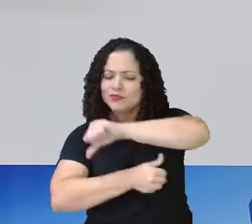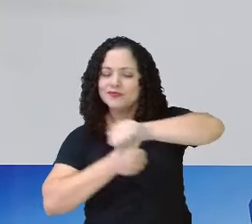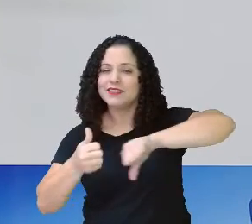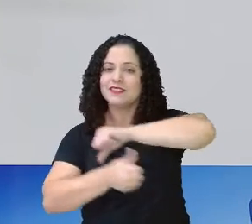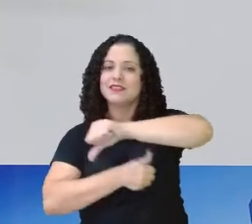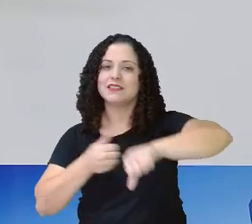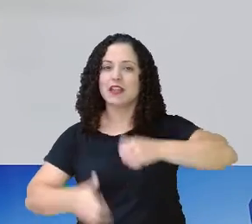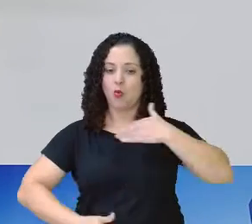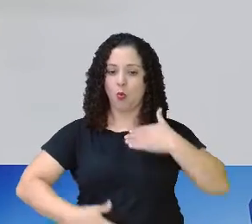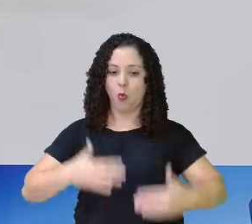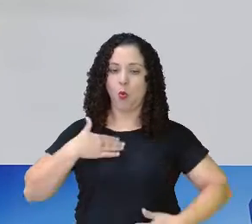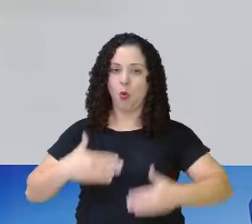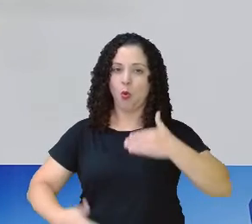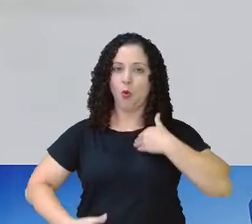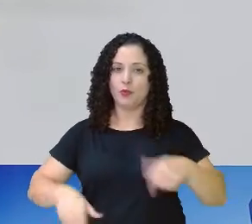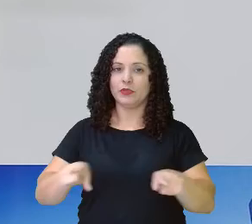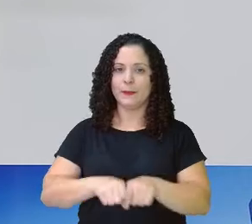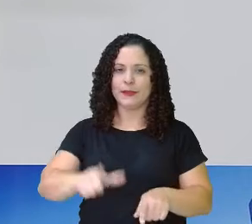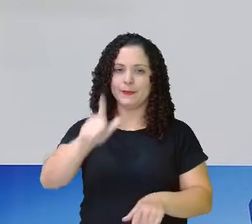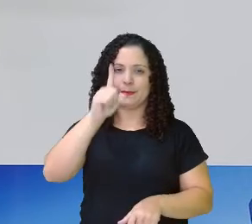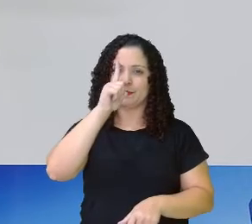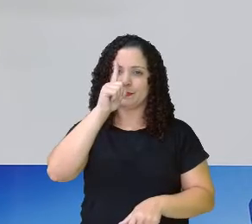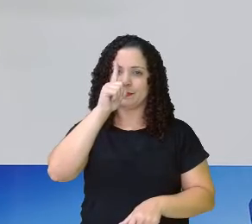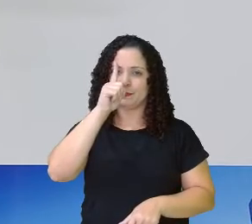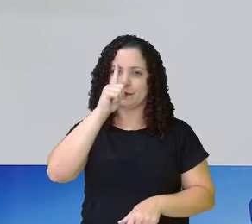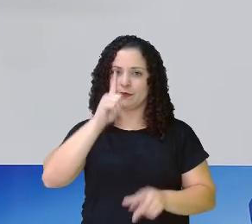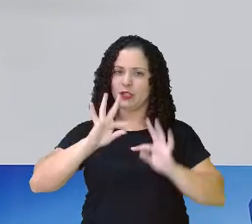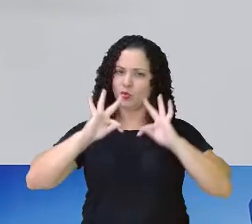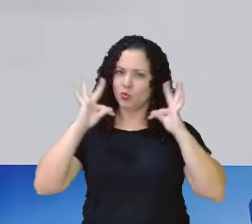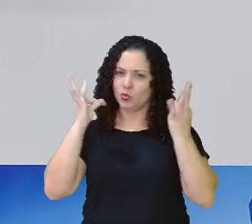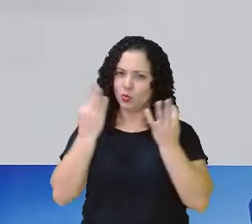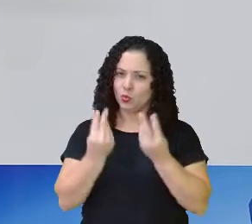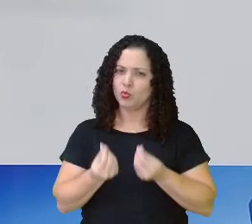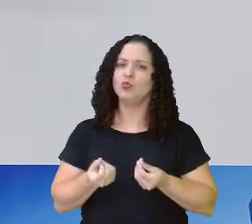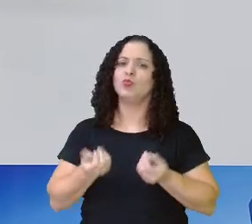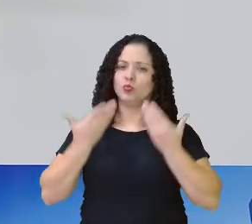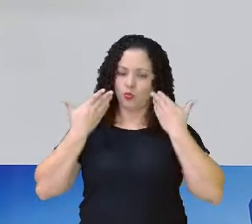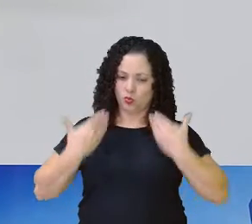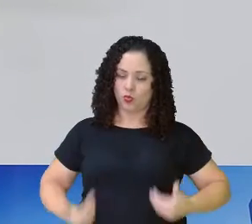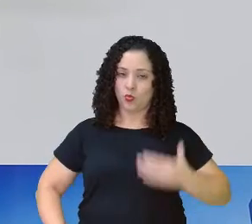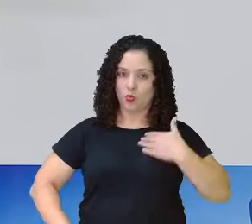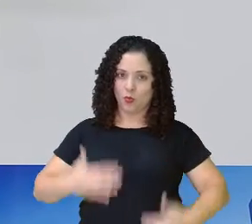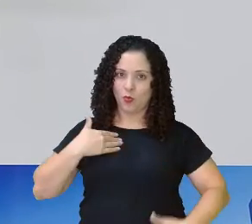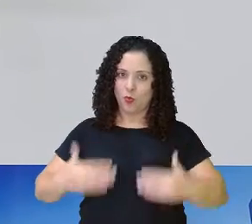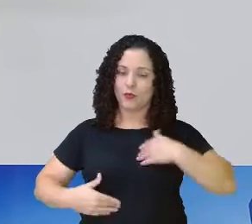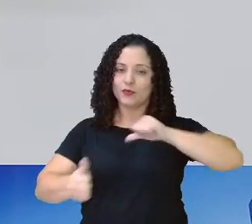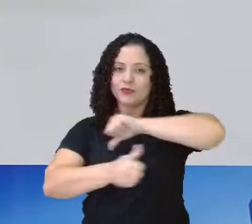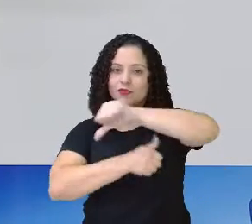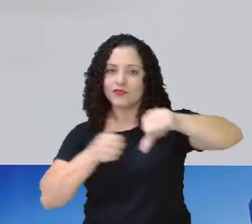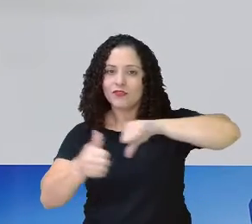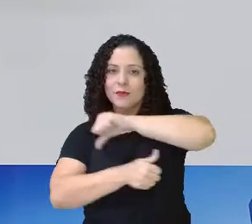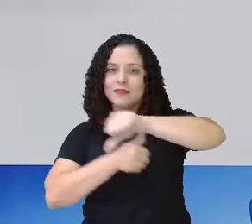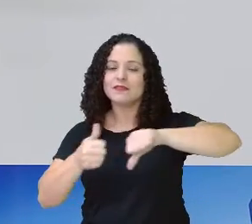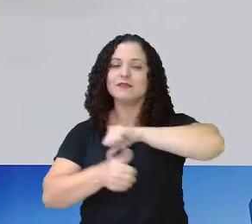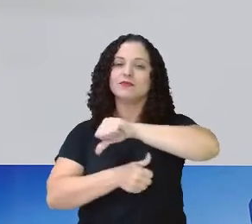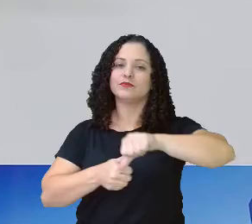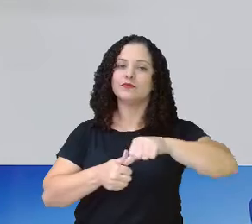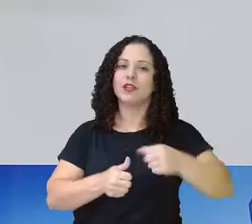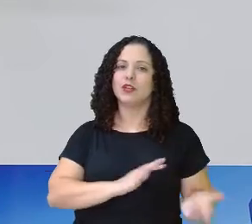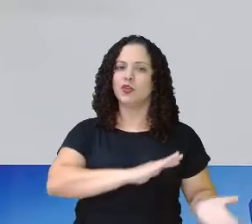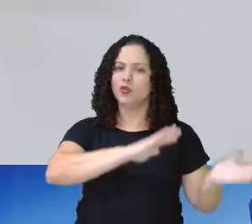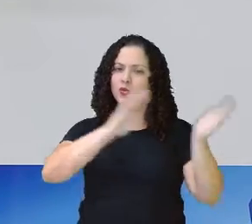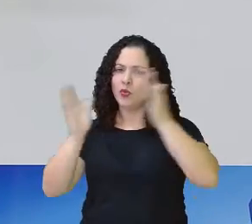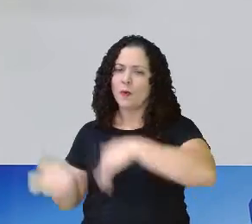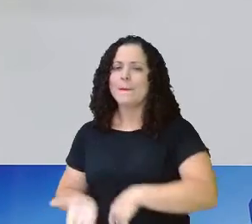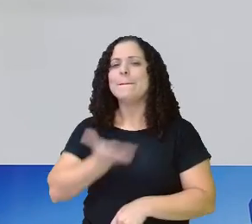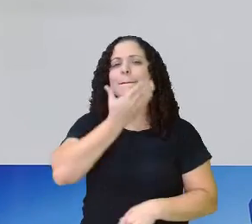mesmo em todo o órgão genital e também em toda a transformação que se tem no corpo, tanto dos